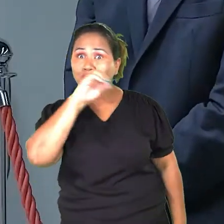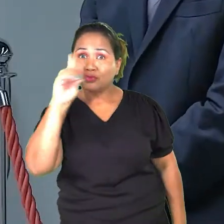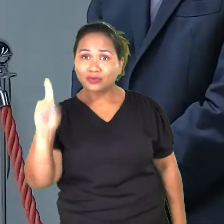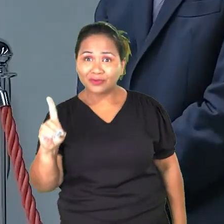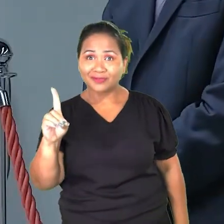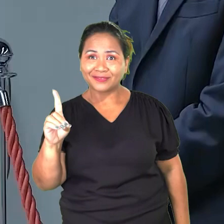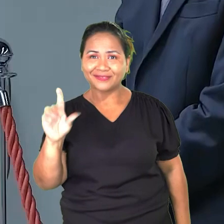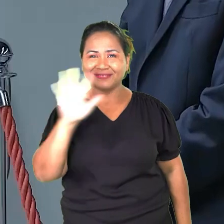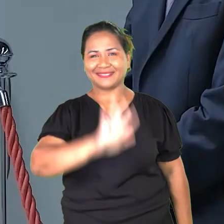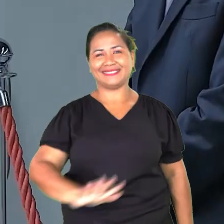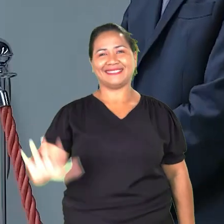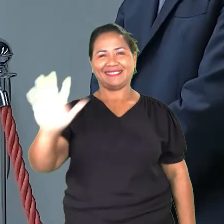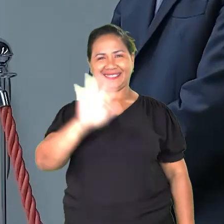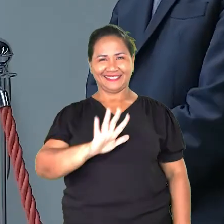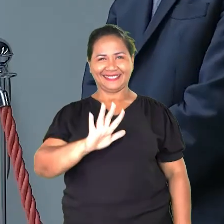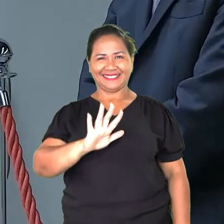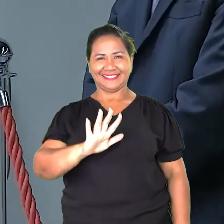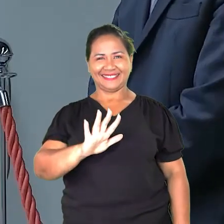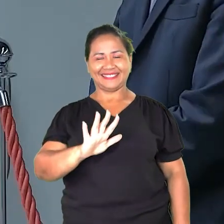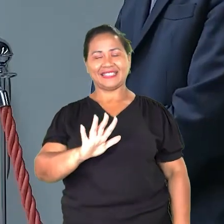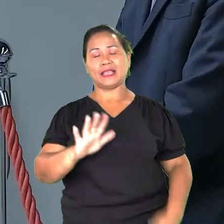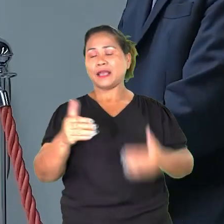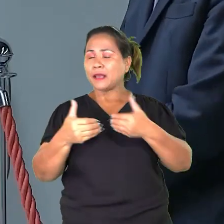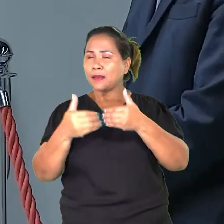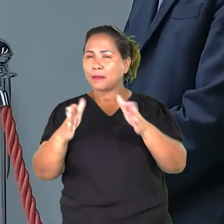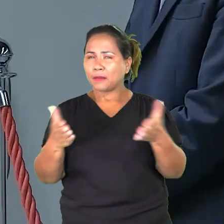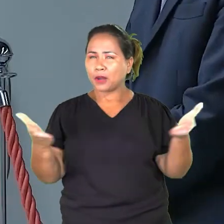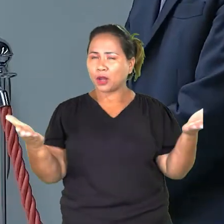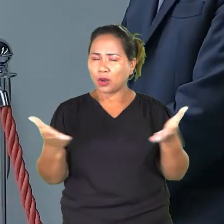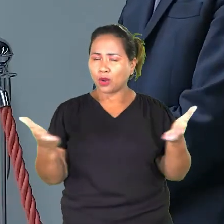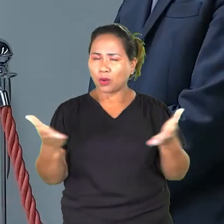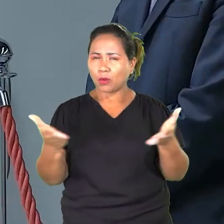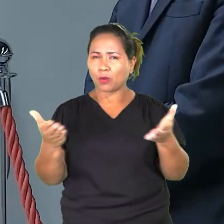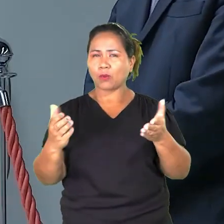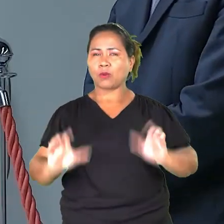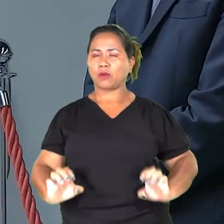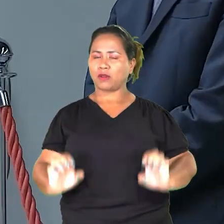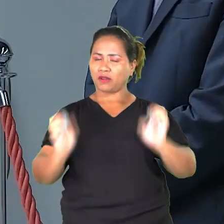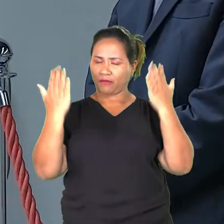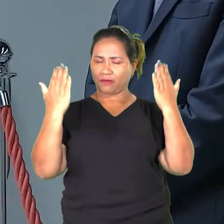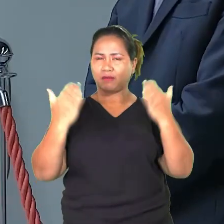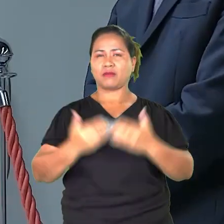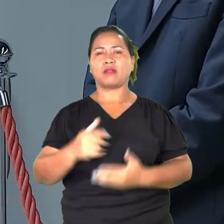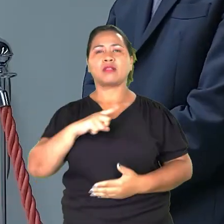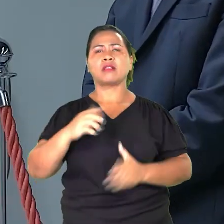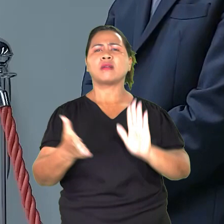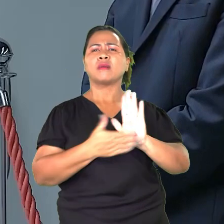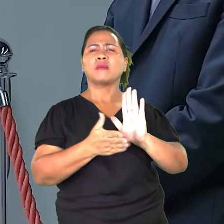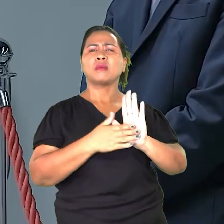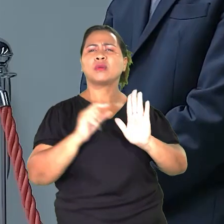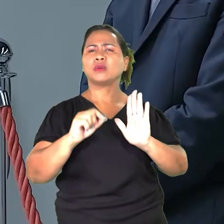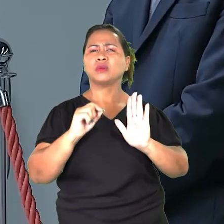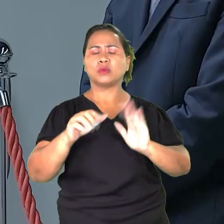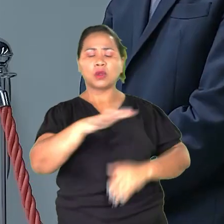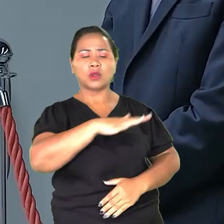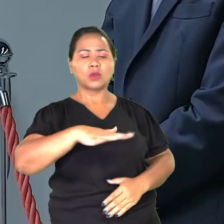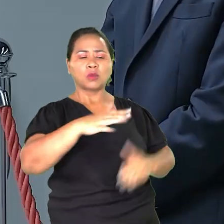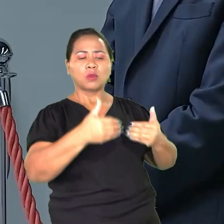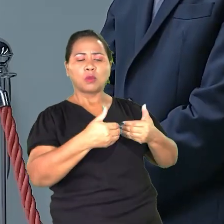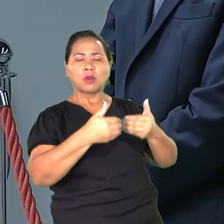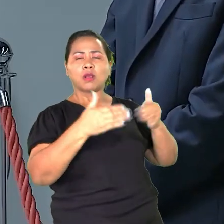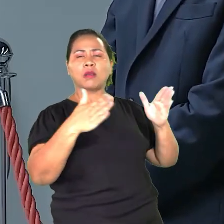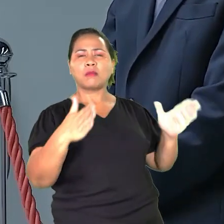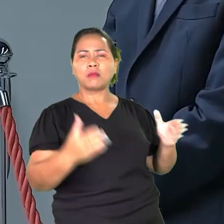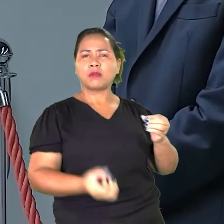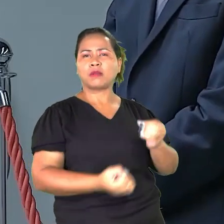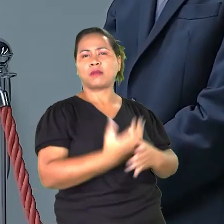Bom dia a todos. Desembargador Paulo Sérgio Brant de Carvalho Galícia, presidente TRE São Paulo. O propósito fundar o Espaço Democrático